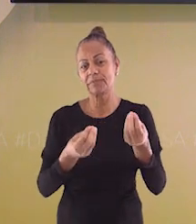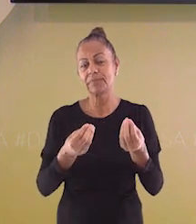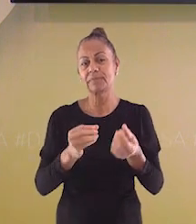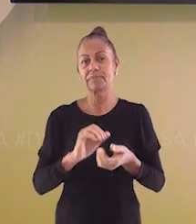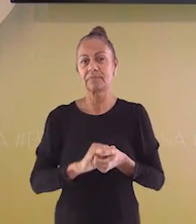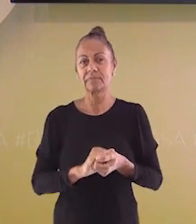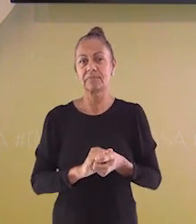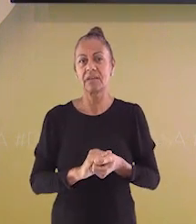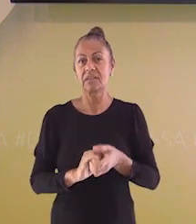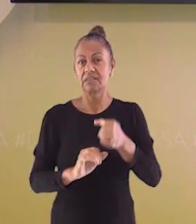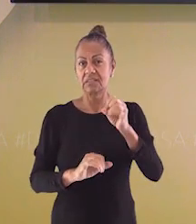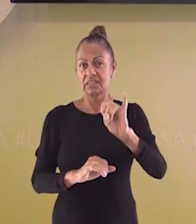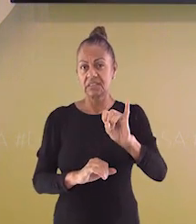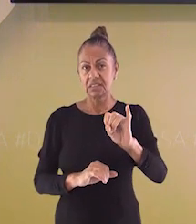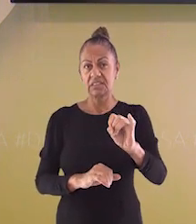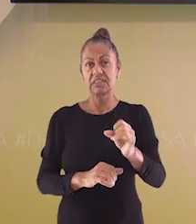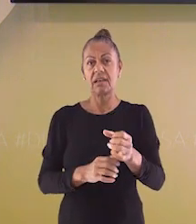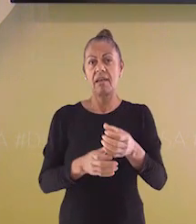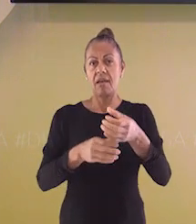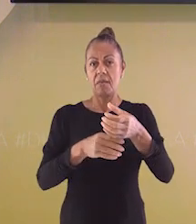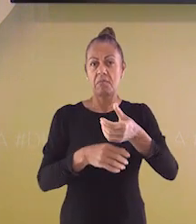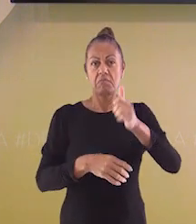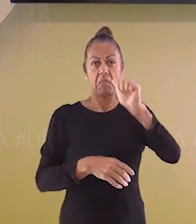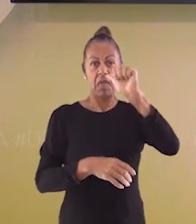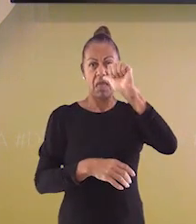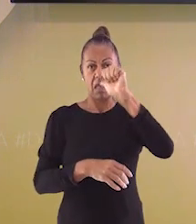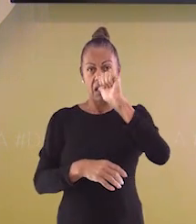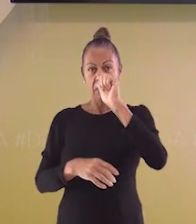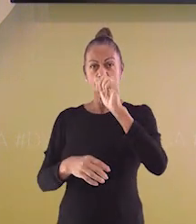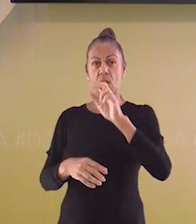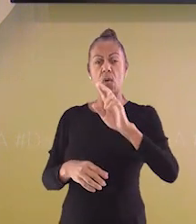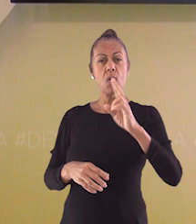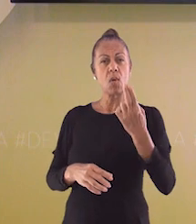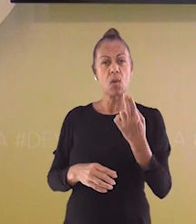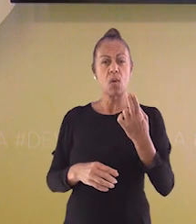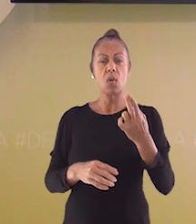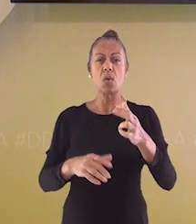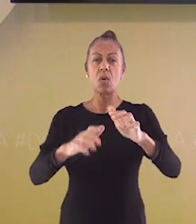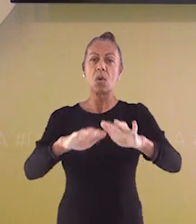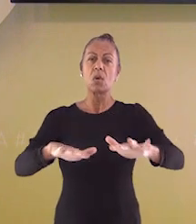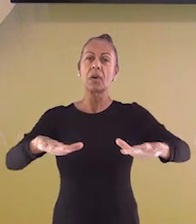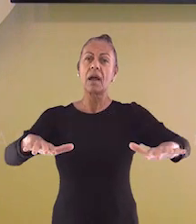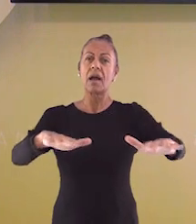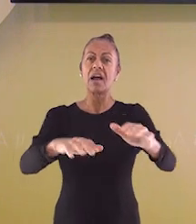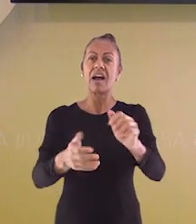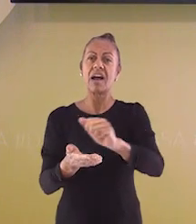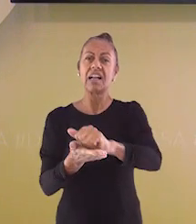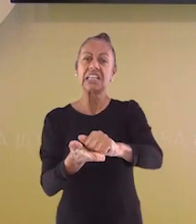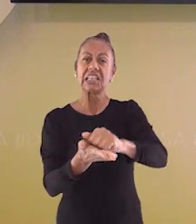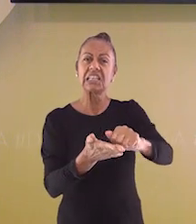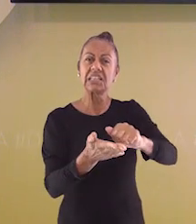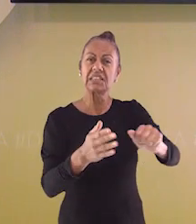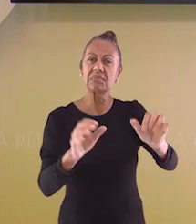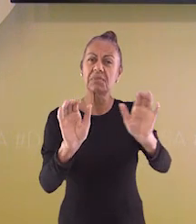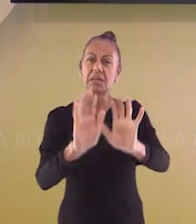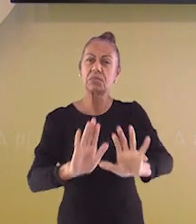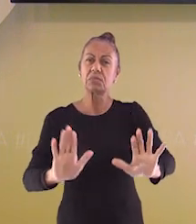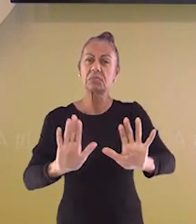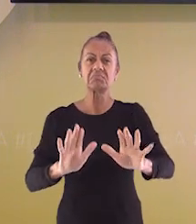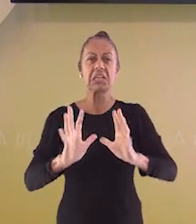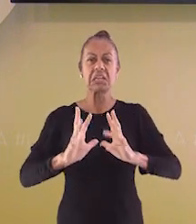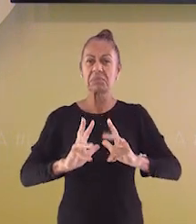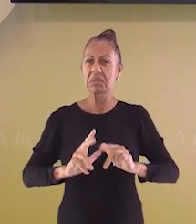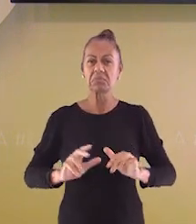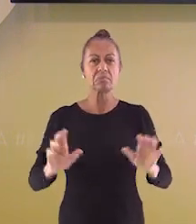gente pensar em ingerir e higienizar alguma coisa, esquece, sem chance, porque vai estar poluído. Sabendo